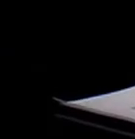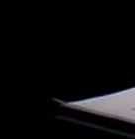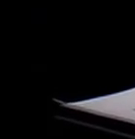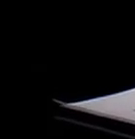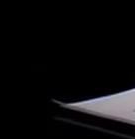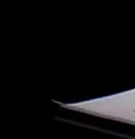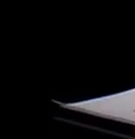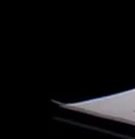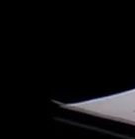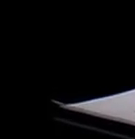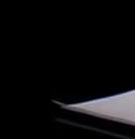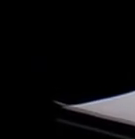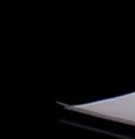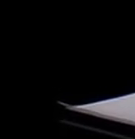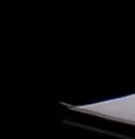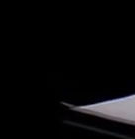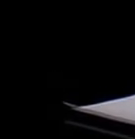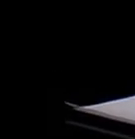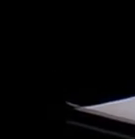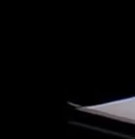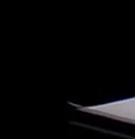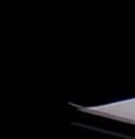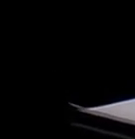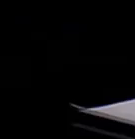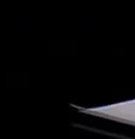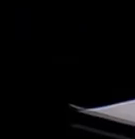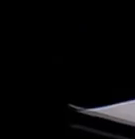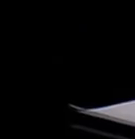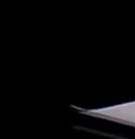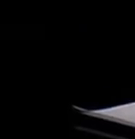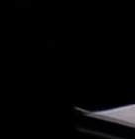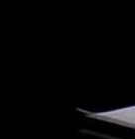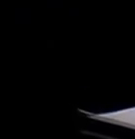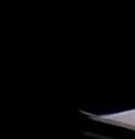No tempo voar, voar, voar.